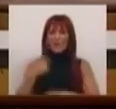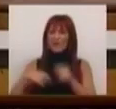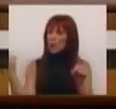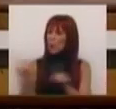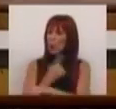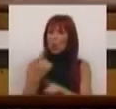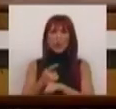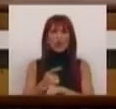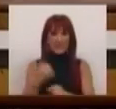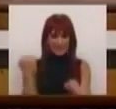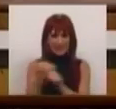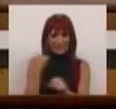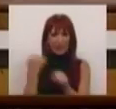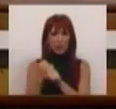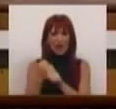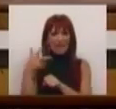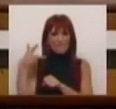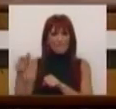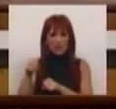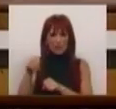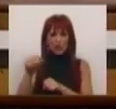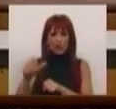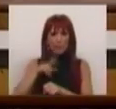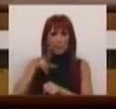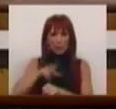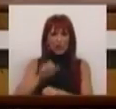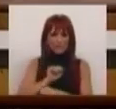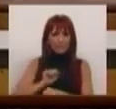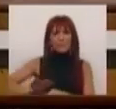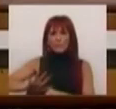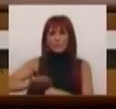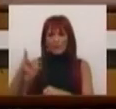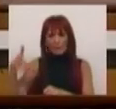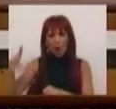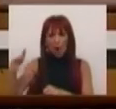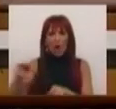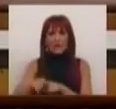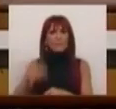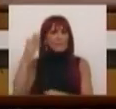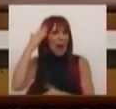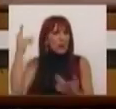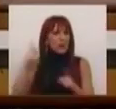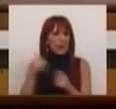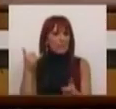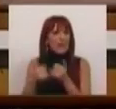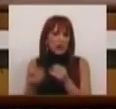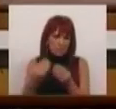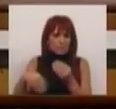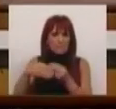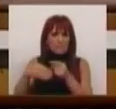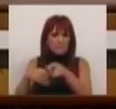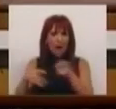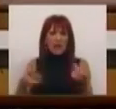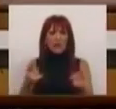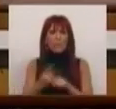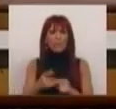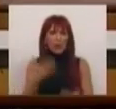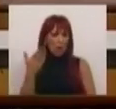produtos e de serviços fora do território geográfico nacional pressupõe riscos acrescidos